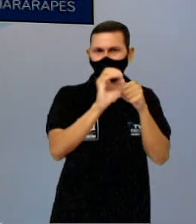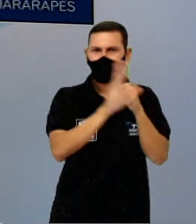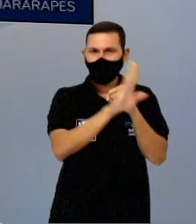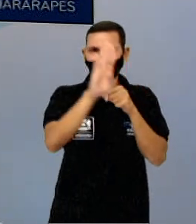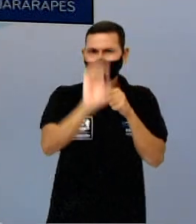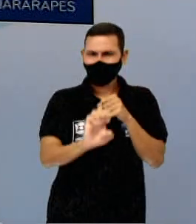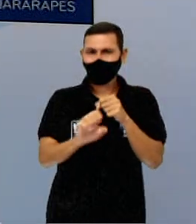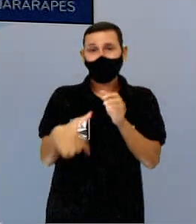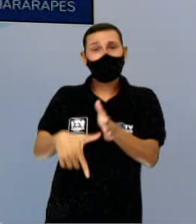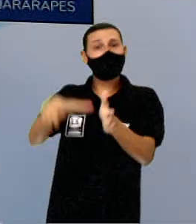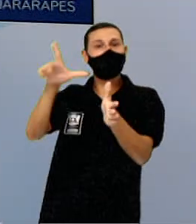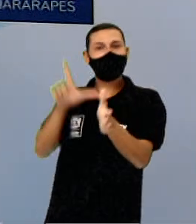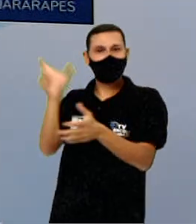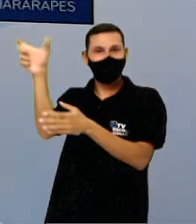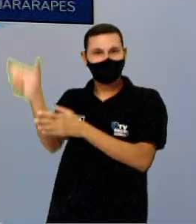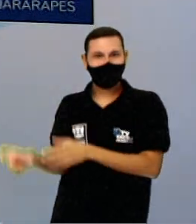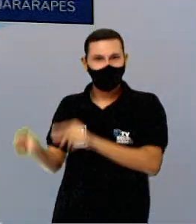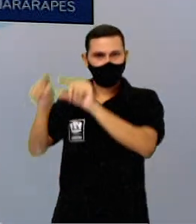certo